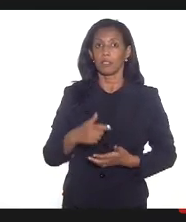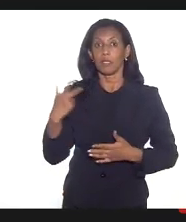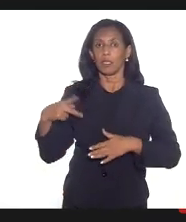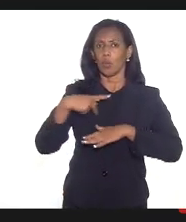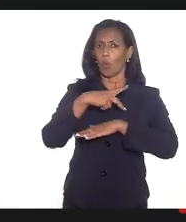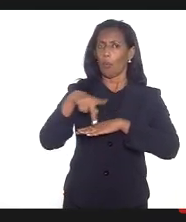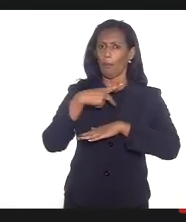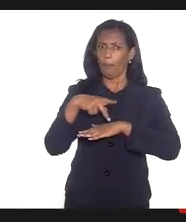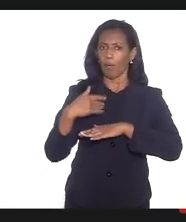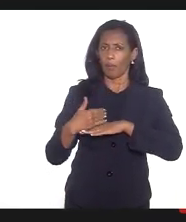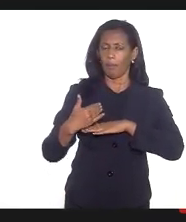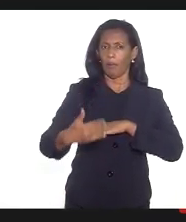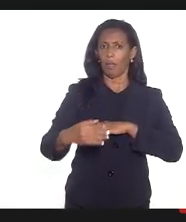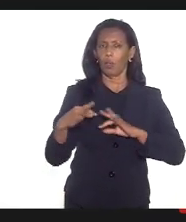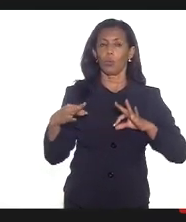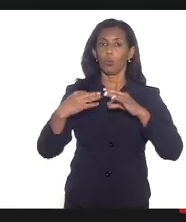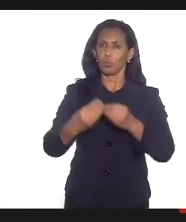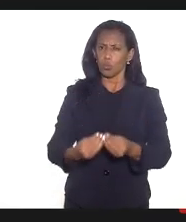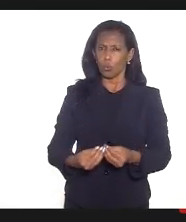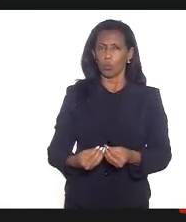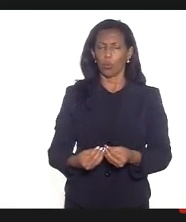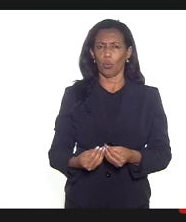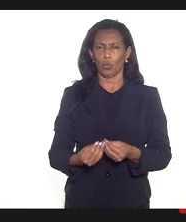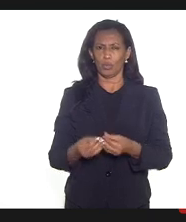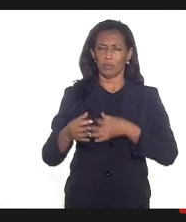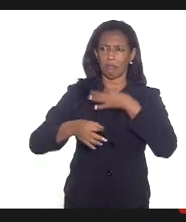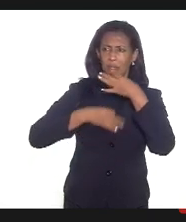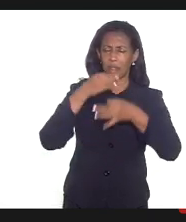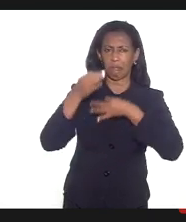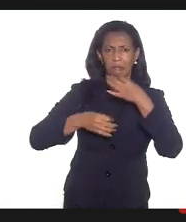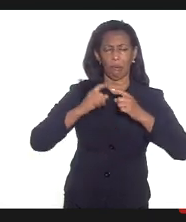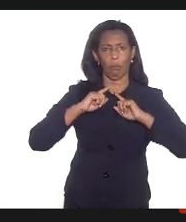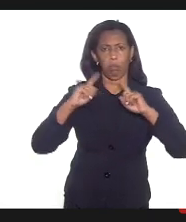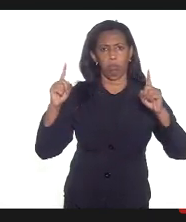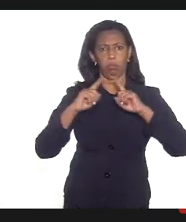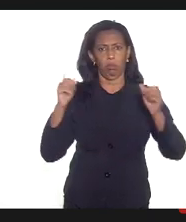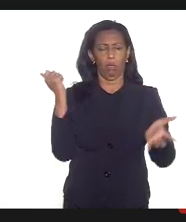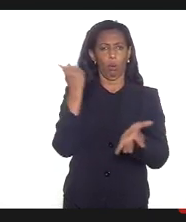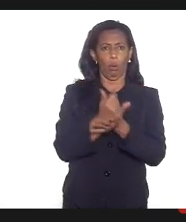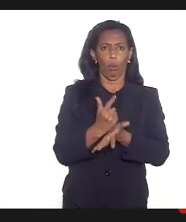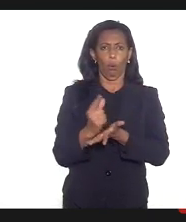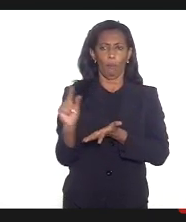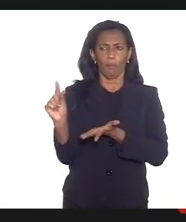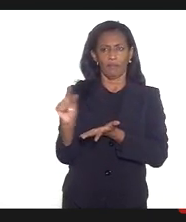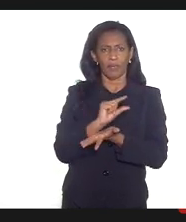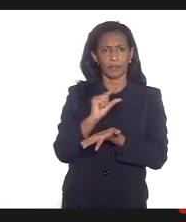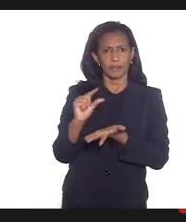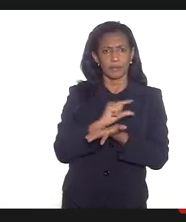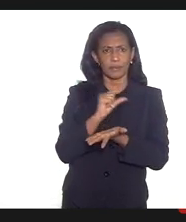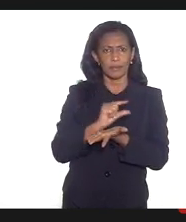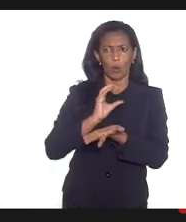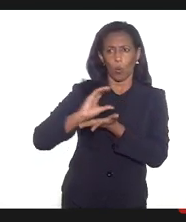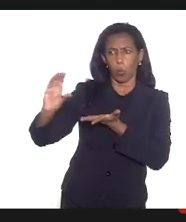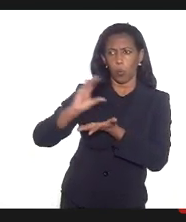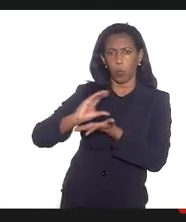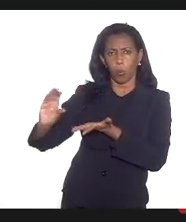o país passa Com todas essas essas questões polêmicas da compra da vacina do